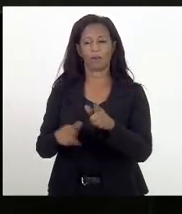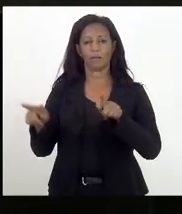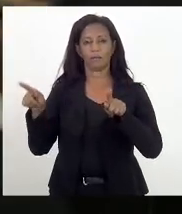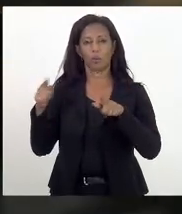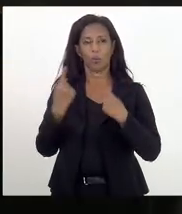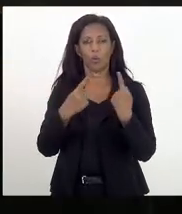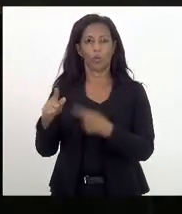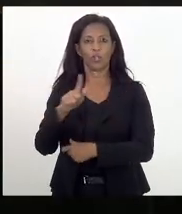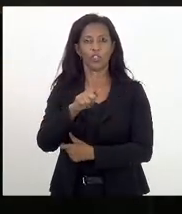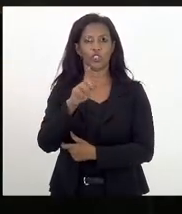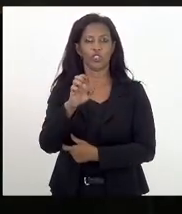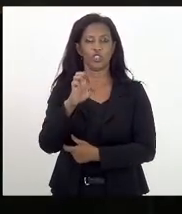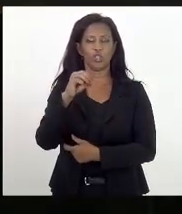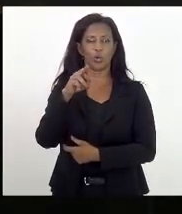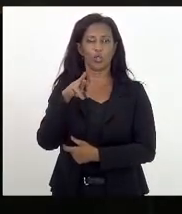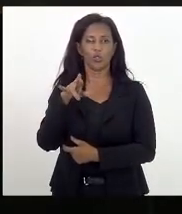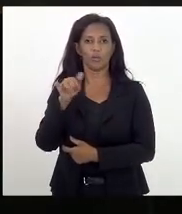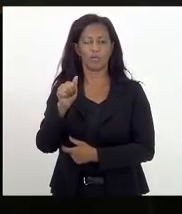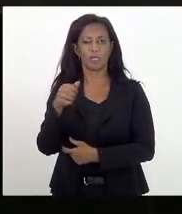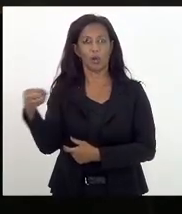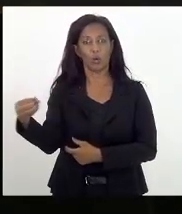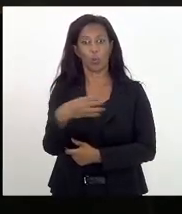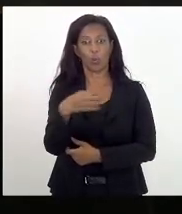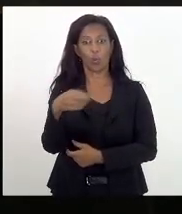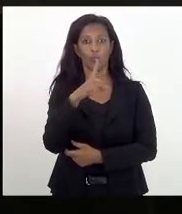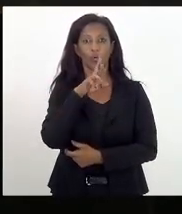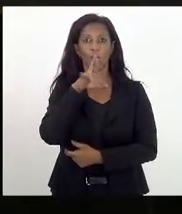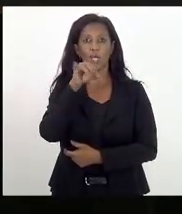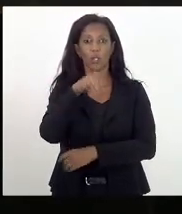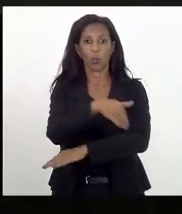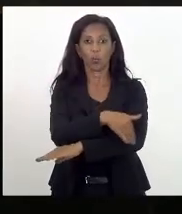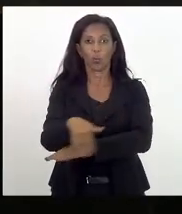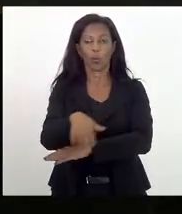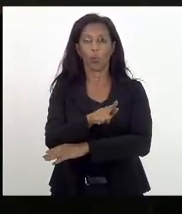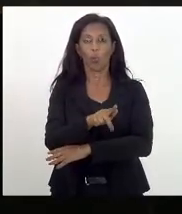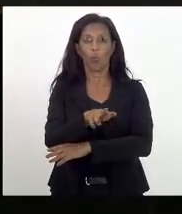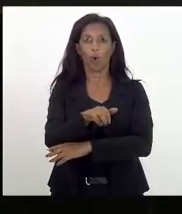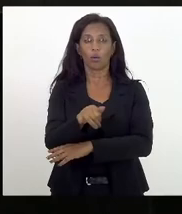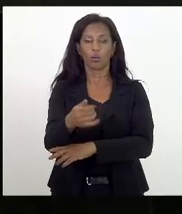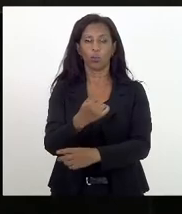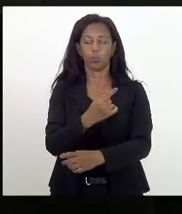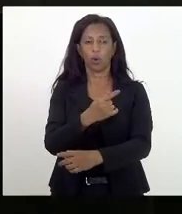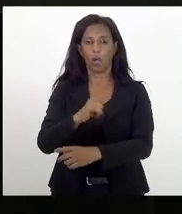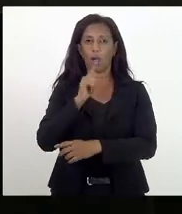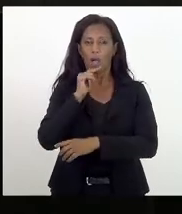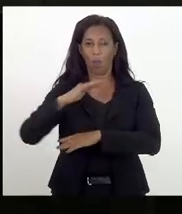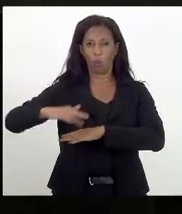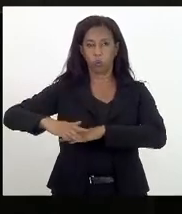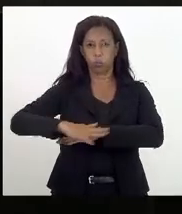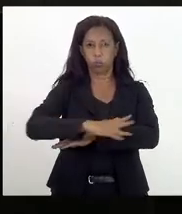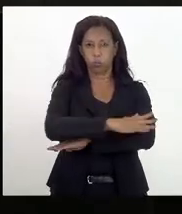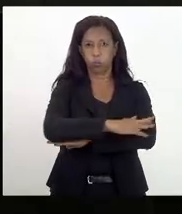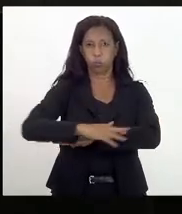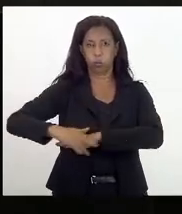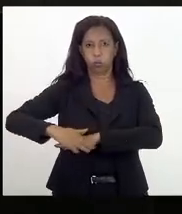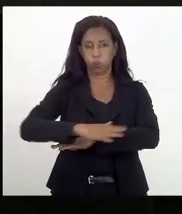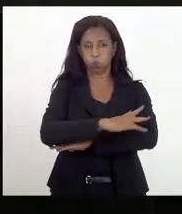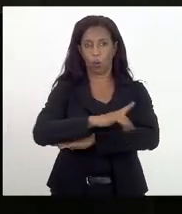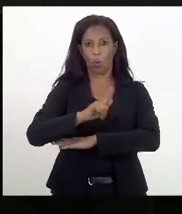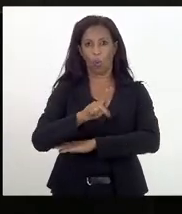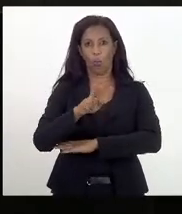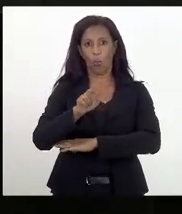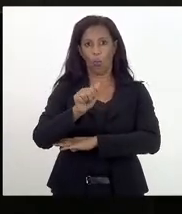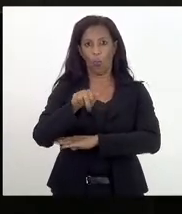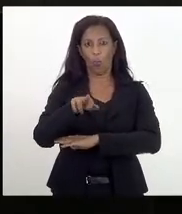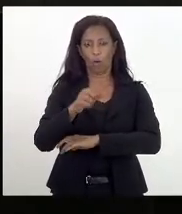início das obras do novo quando Deputado Luiz Paulo estação terá capacidade de produção de mais de 12 mil litros de água por segundo o